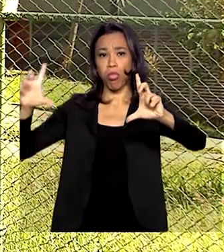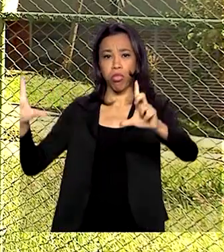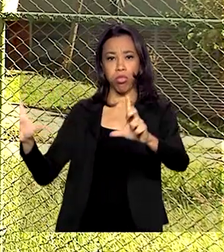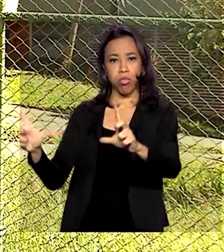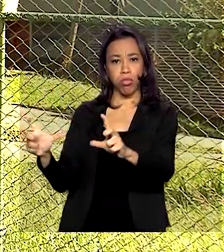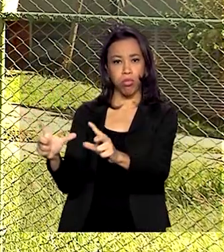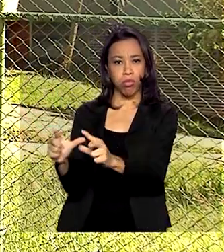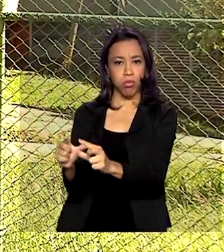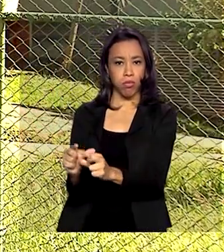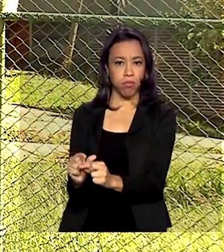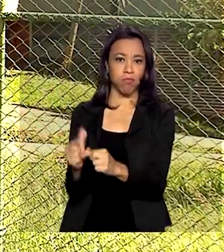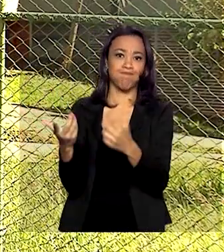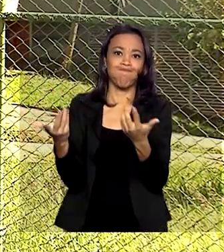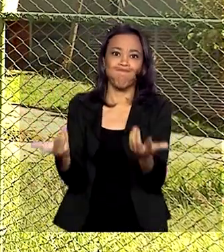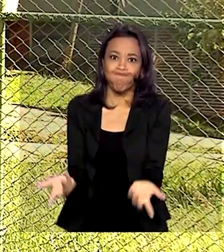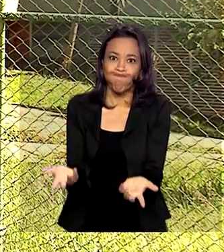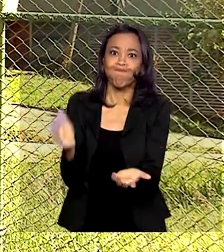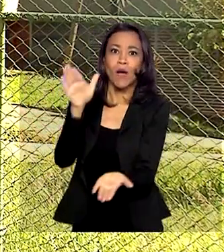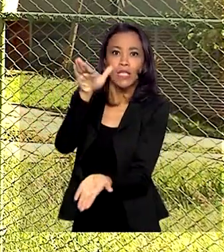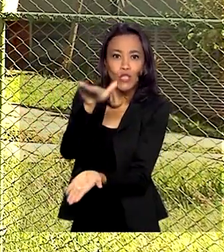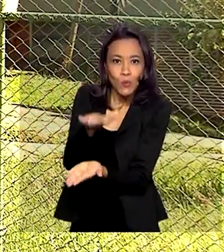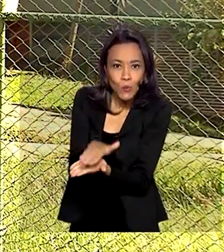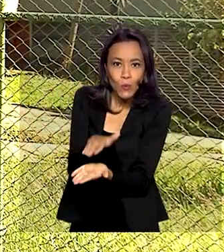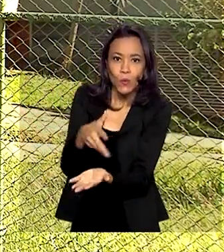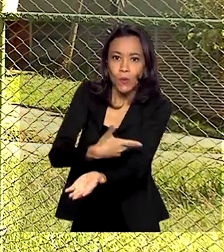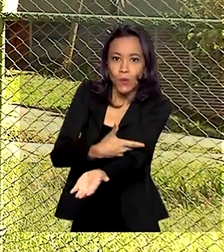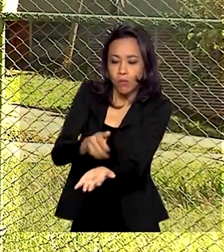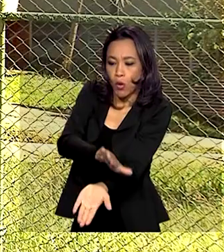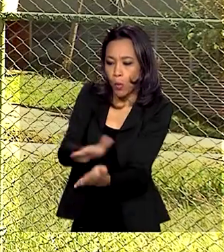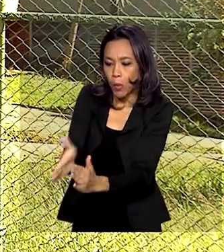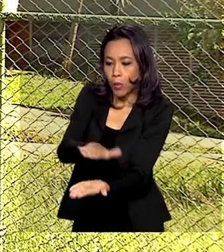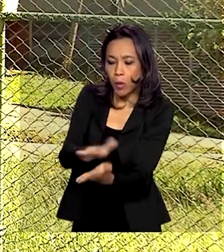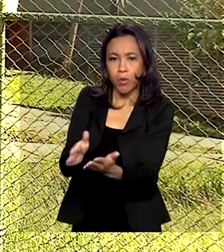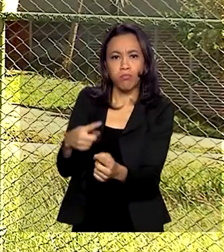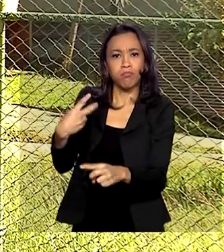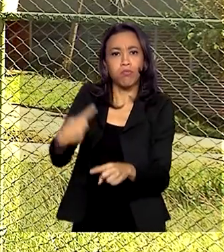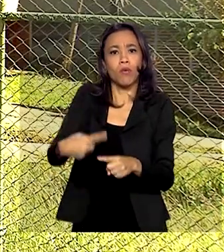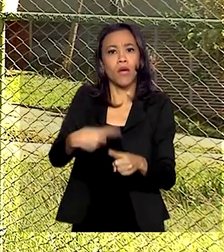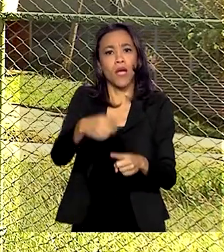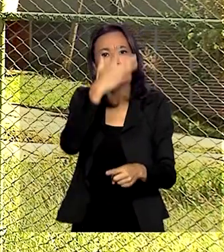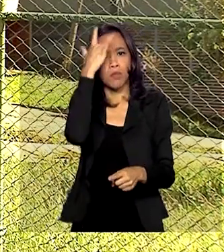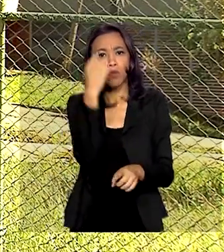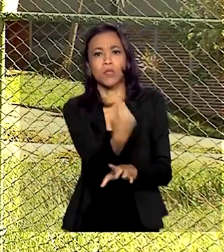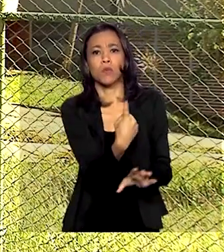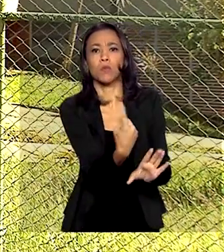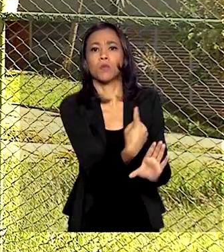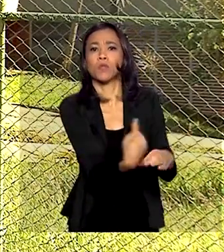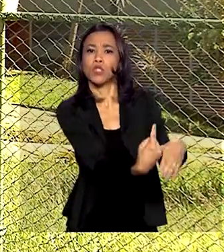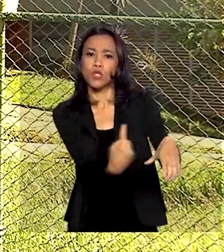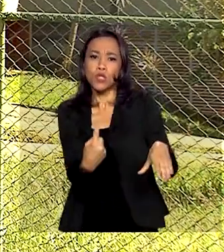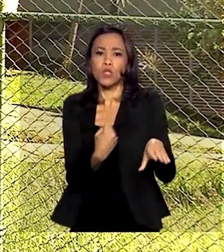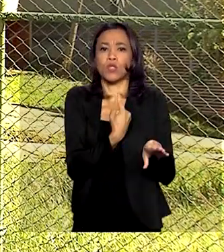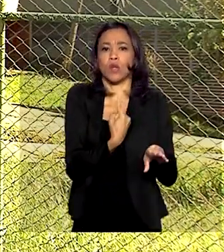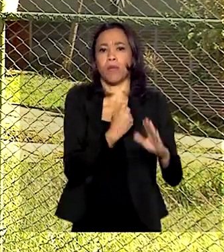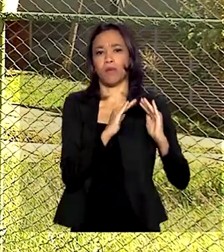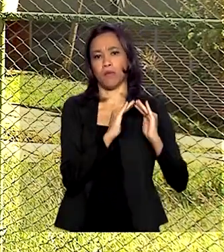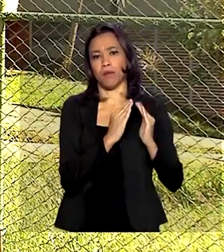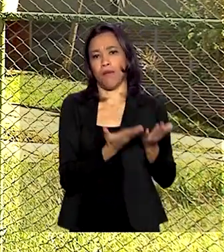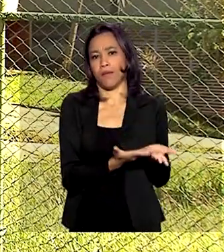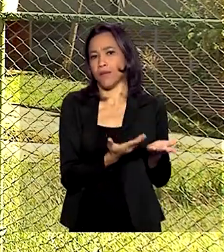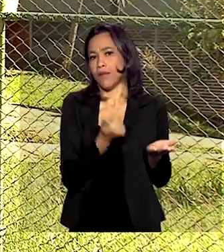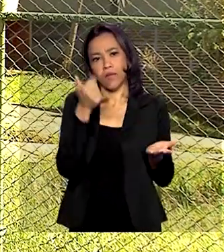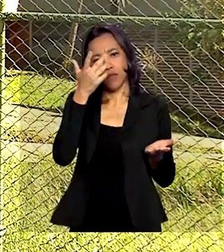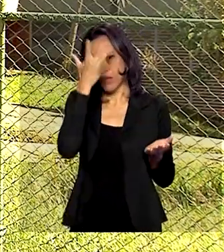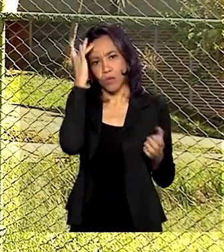os estoques de sangue baixaram muito por conta das medidas de isolamento social. E a demanda por